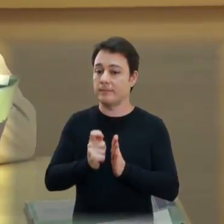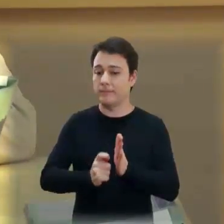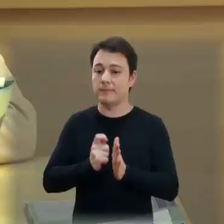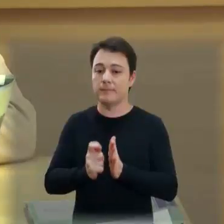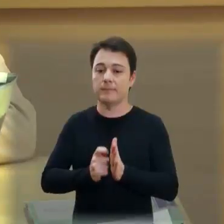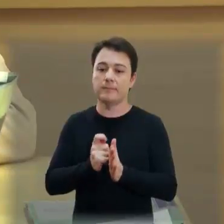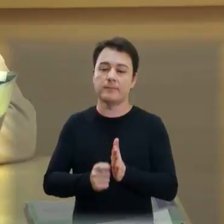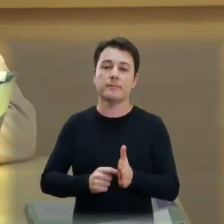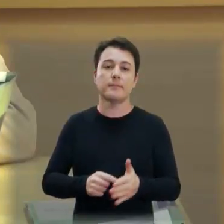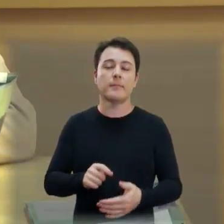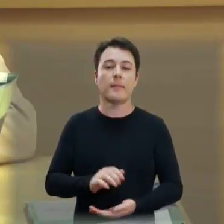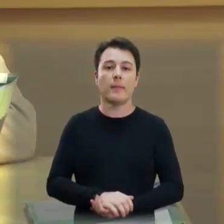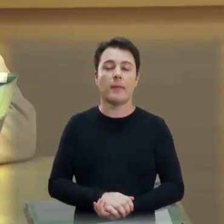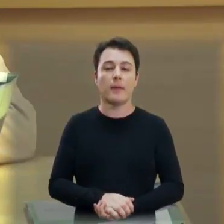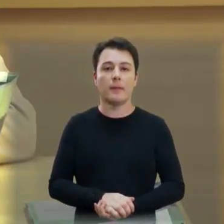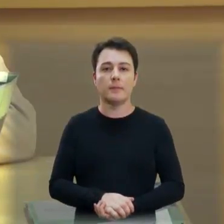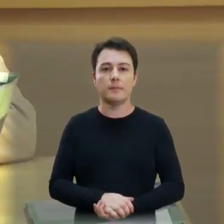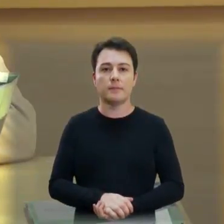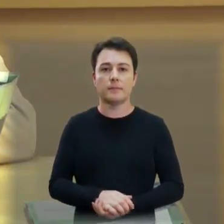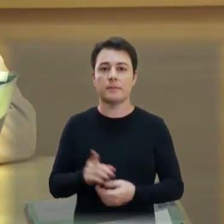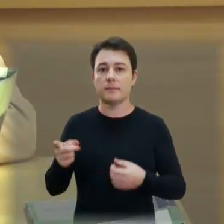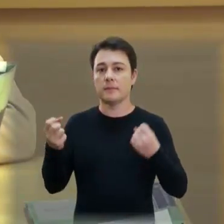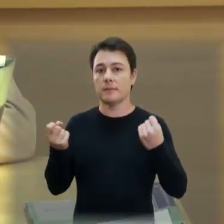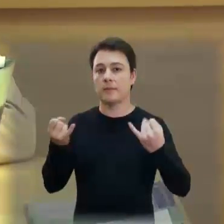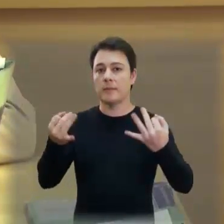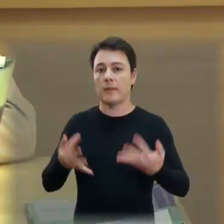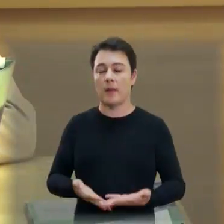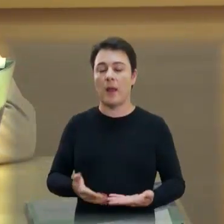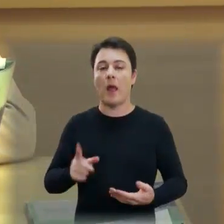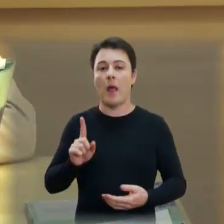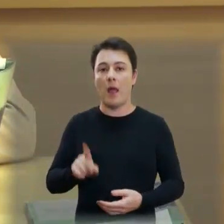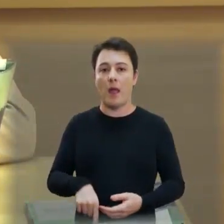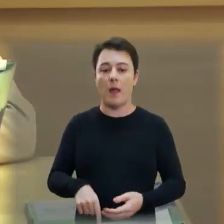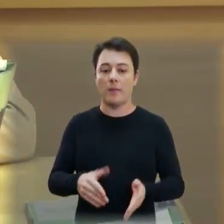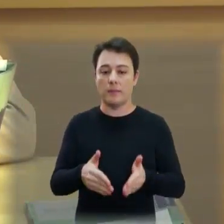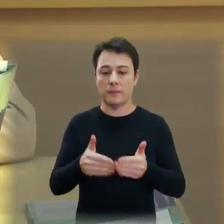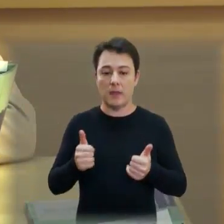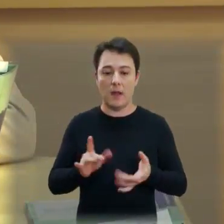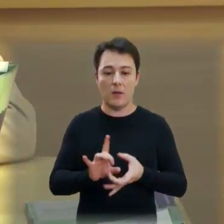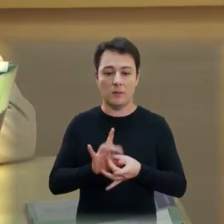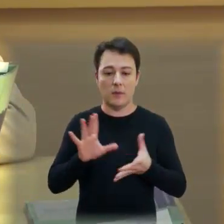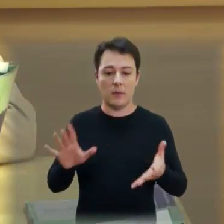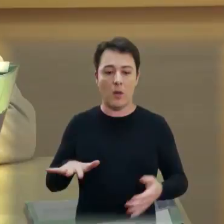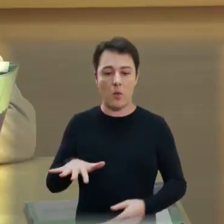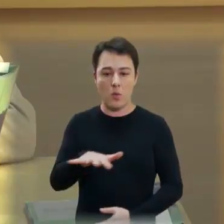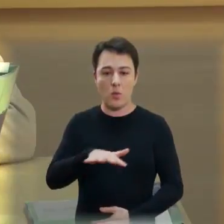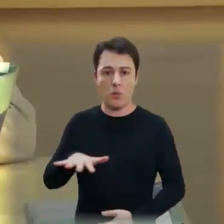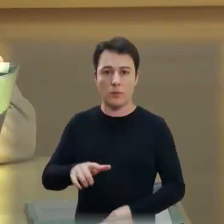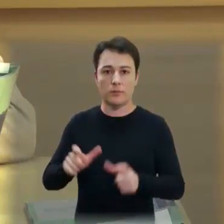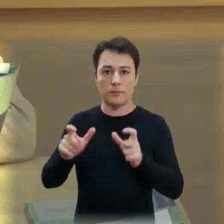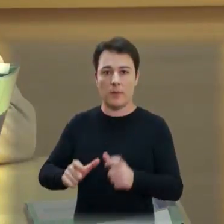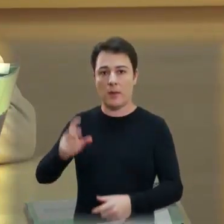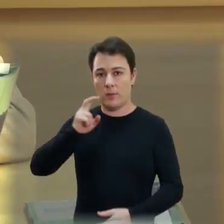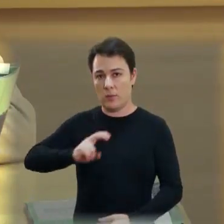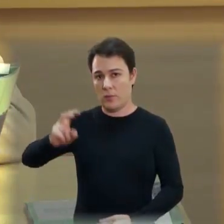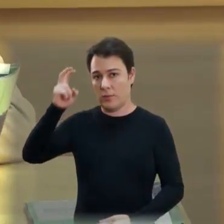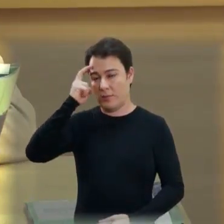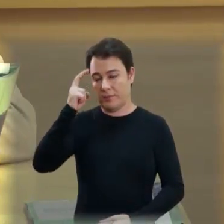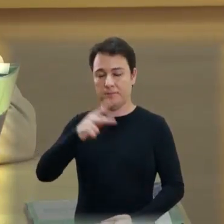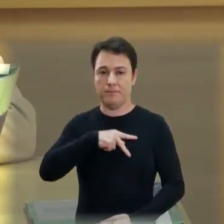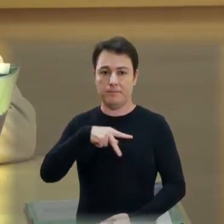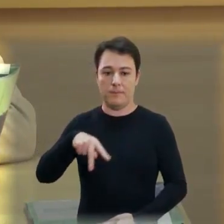dispõe sobre os procedimentos para obtenção de autorização deu os espaços públicos culturais para